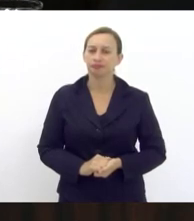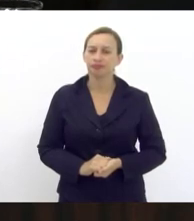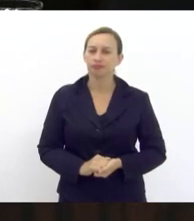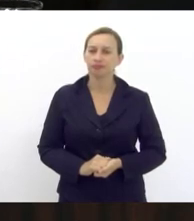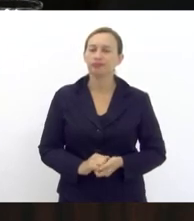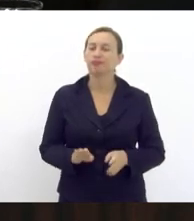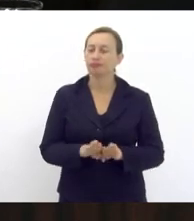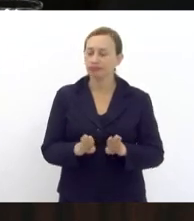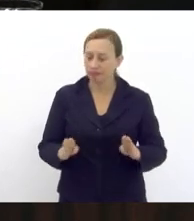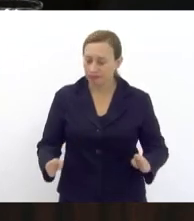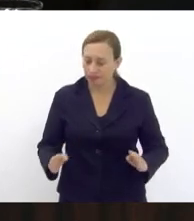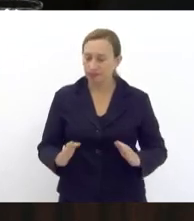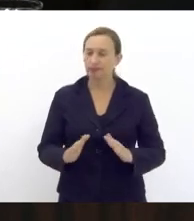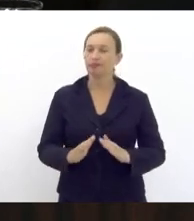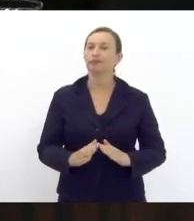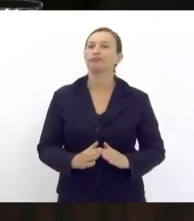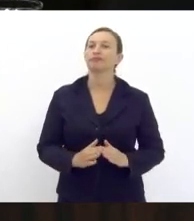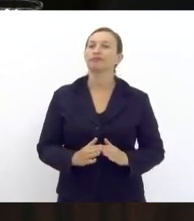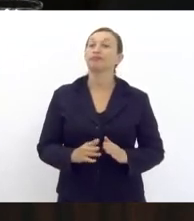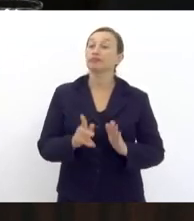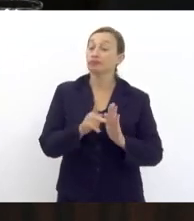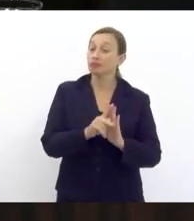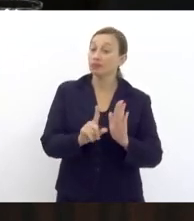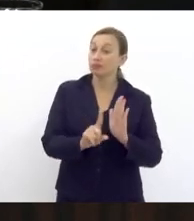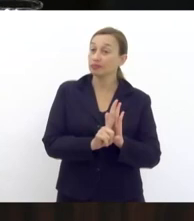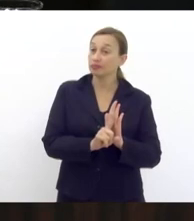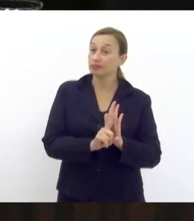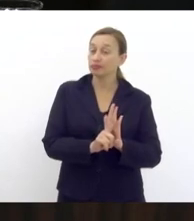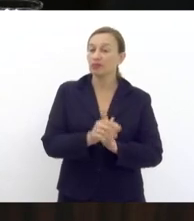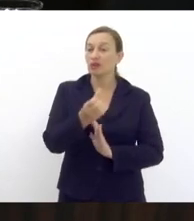Há sobre a mesa requerimento do projeto de lei